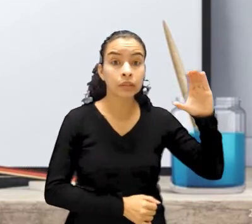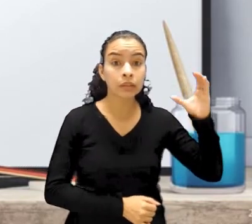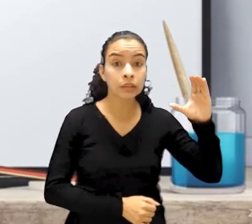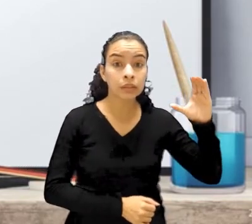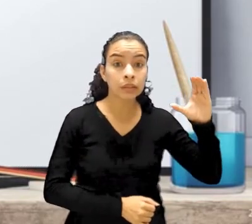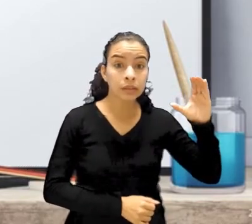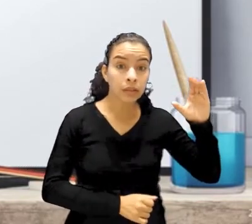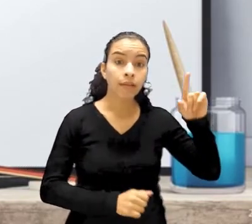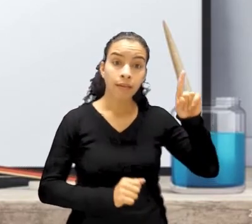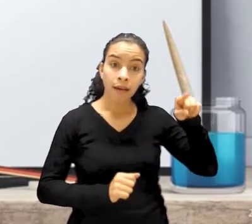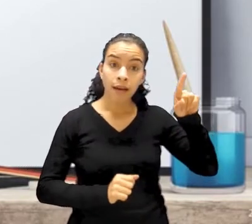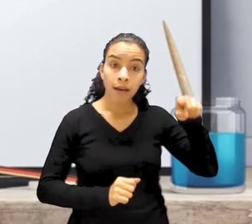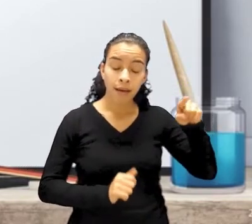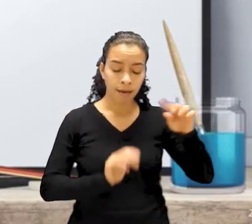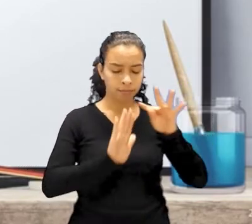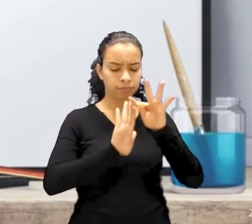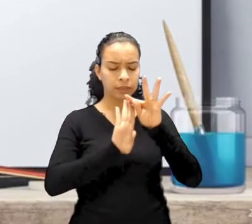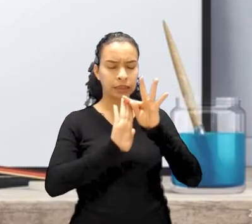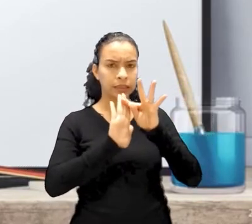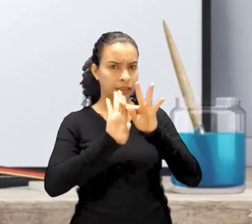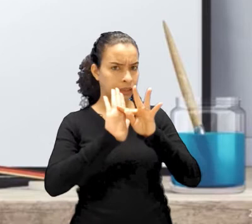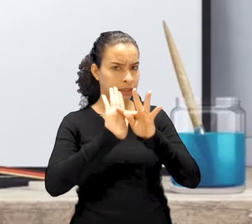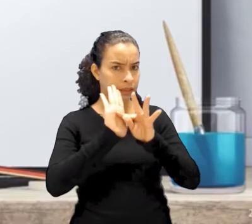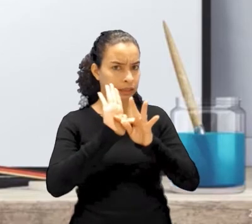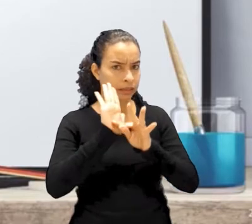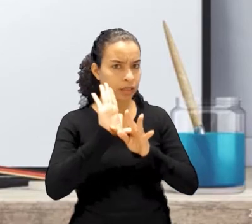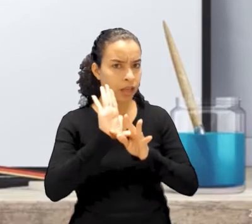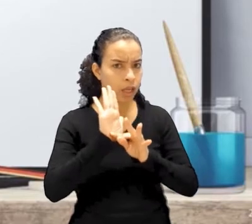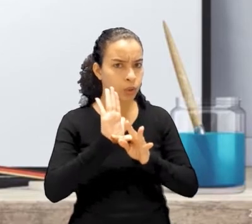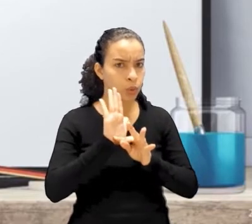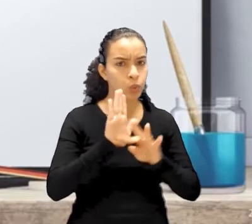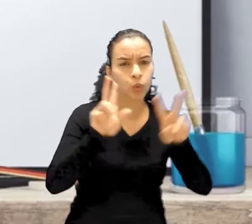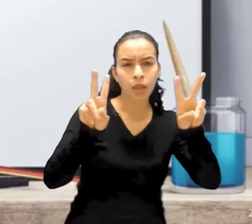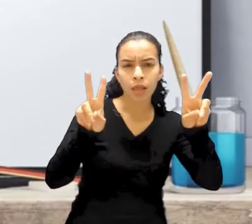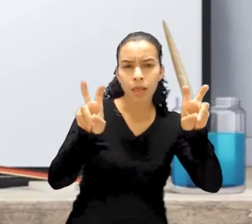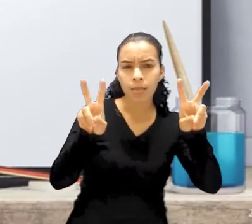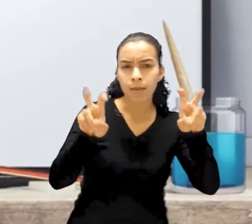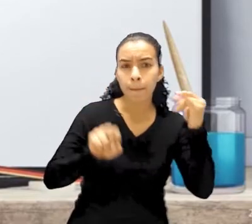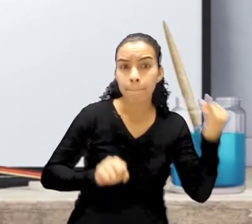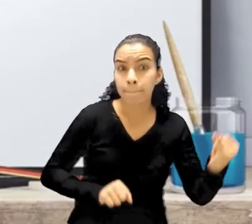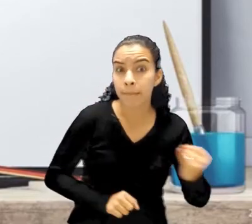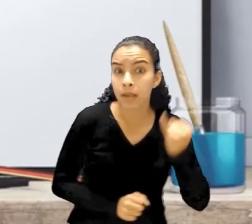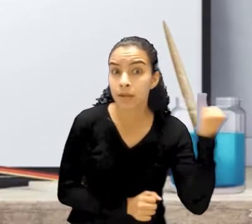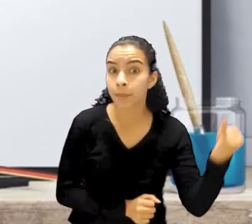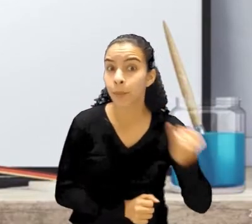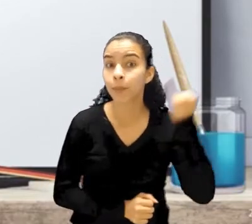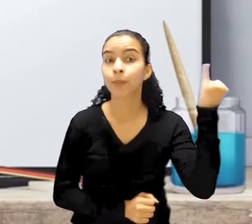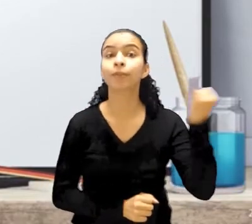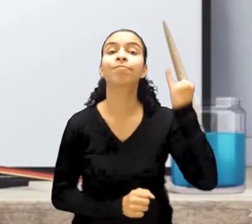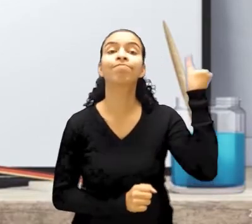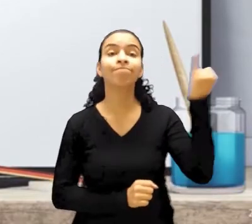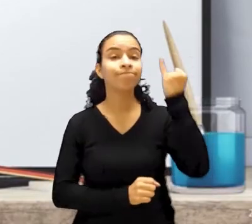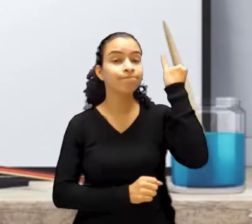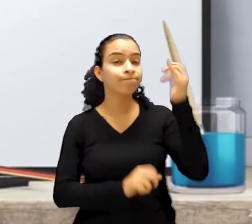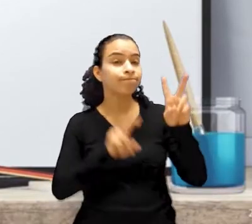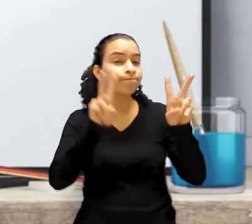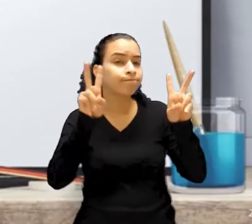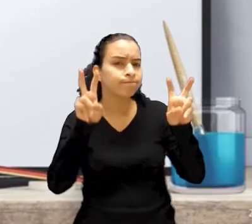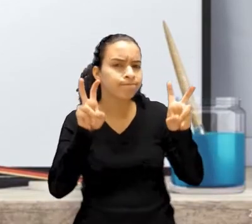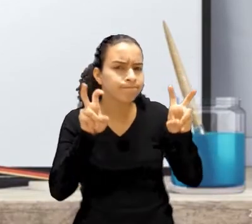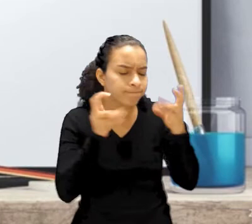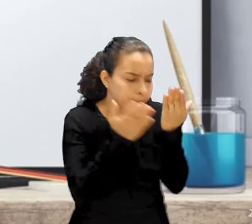estamos falando de textos que tratam de assuntos que são fundamentados em pesquisas e em